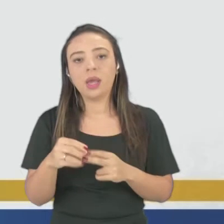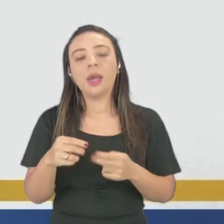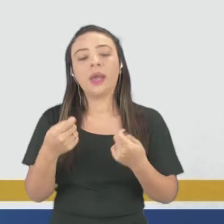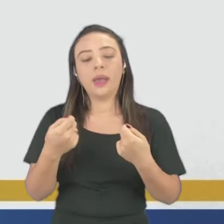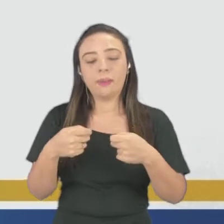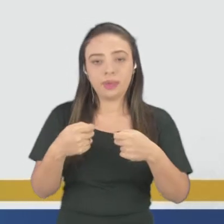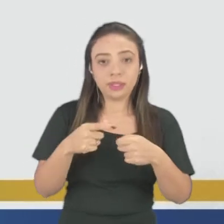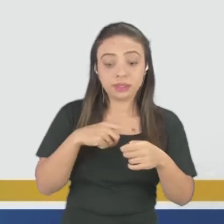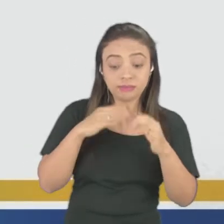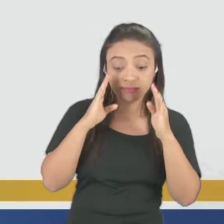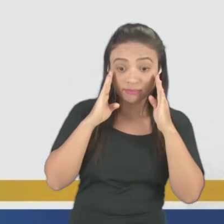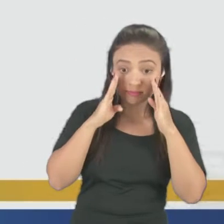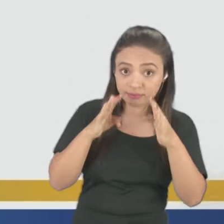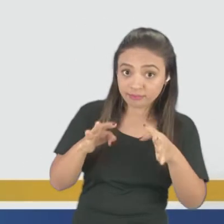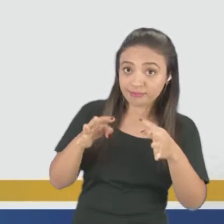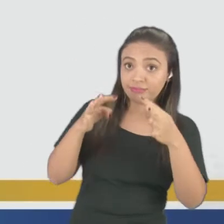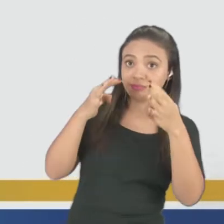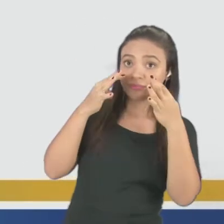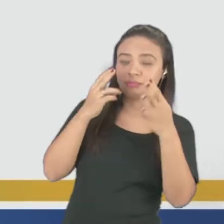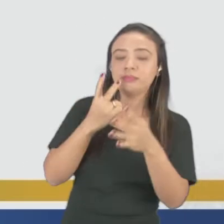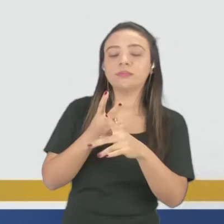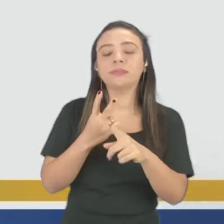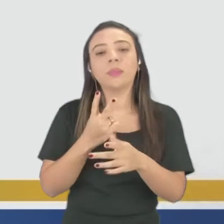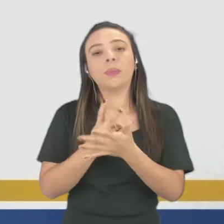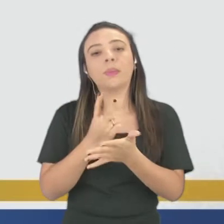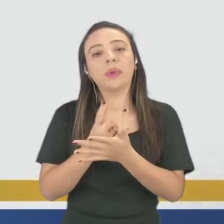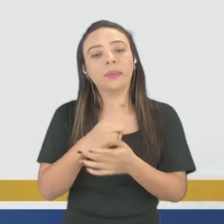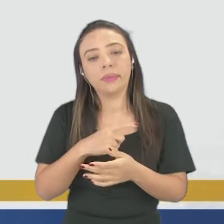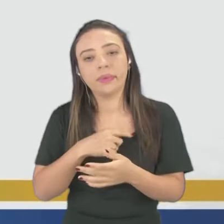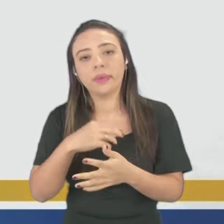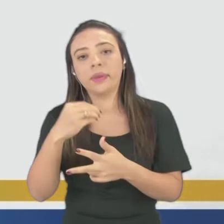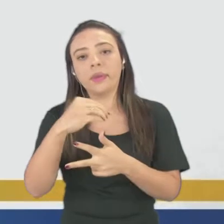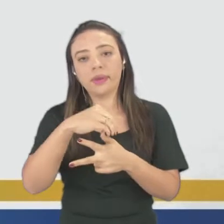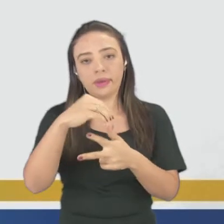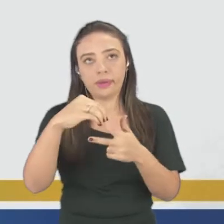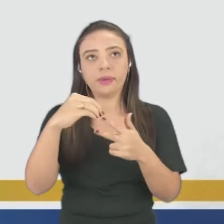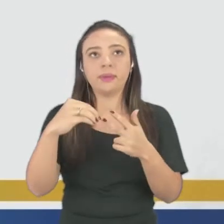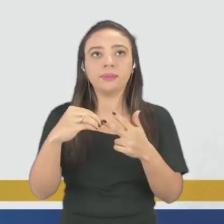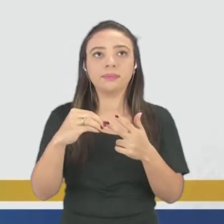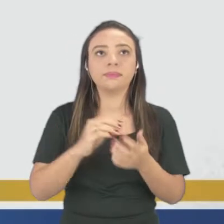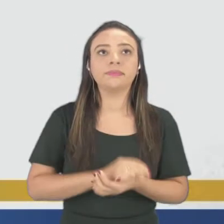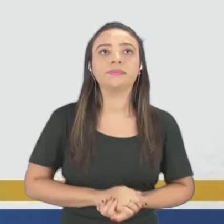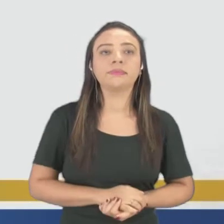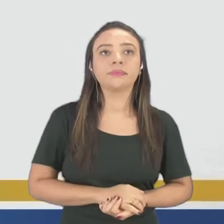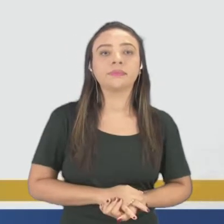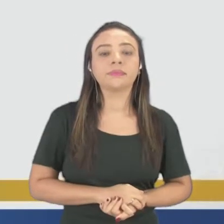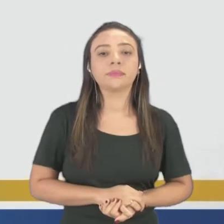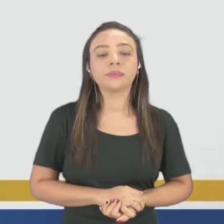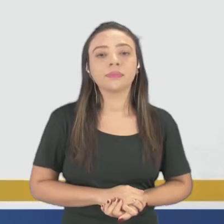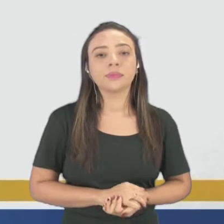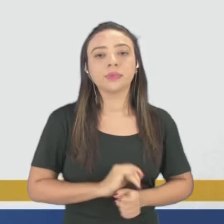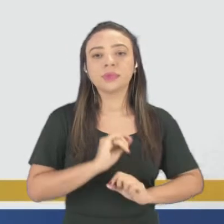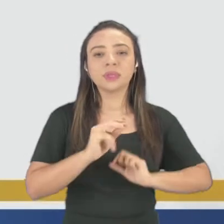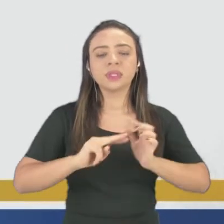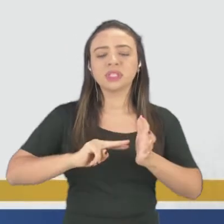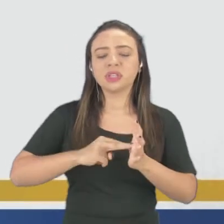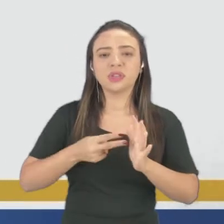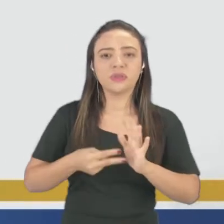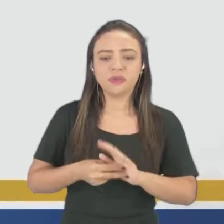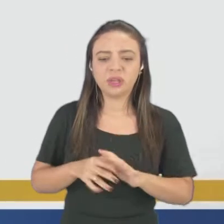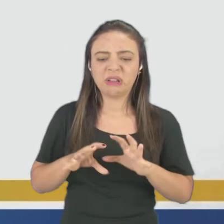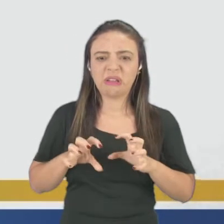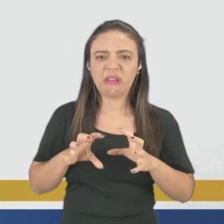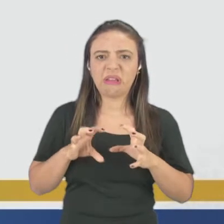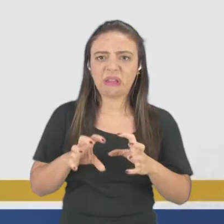dar uma atençãozinha aí porque a conteúdo que tá sempre presente lá na provinha que vocês irão fazer Beleza então o que que seria o